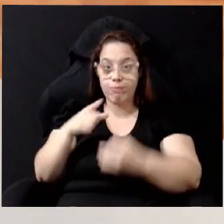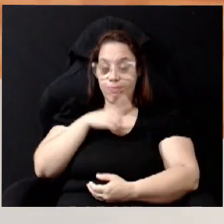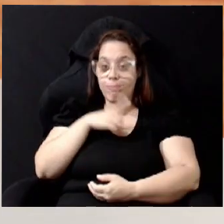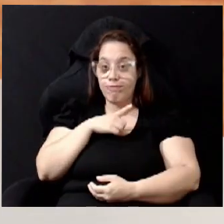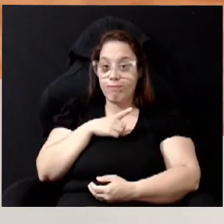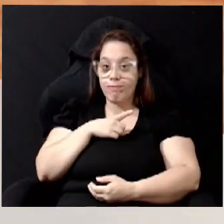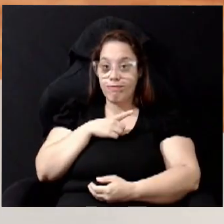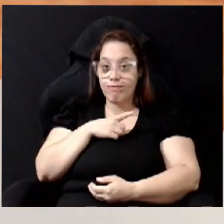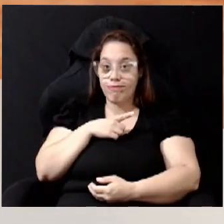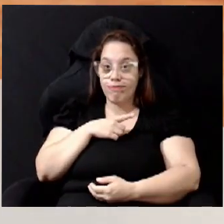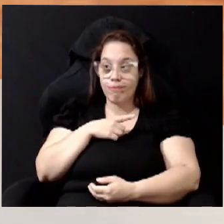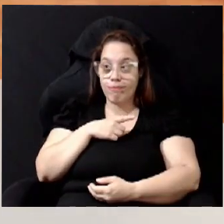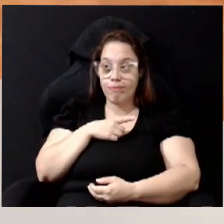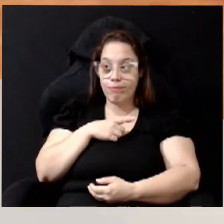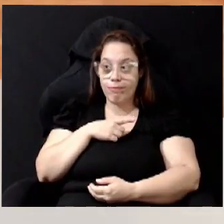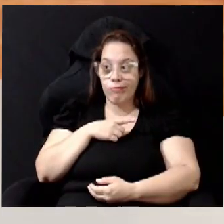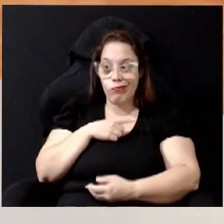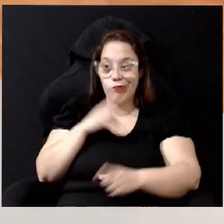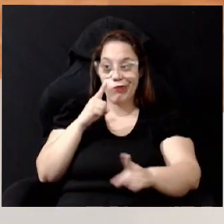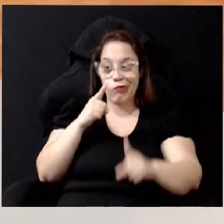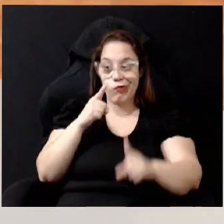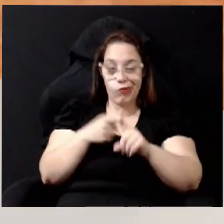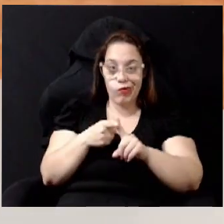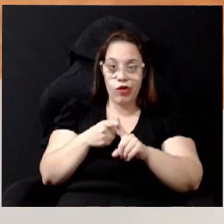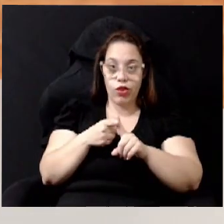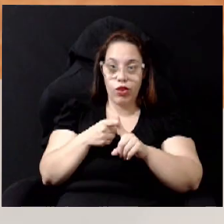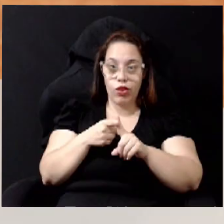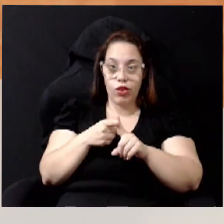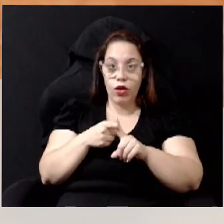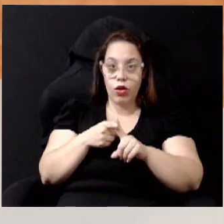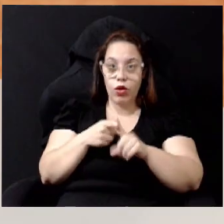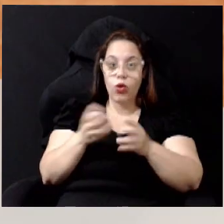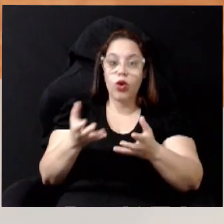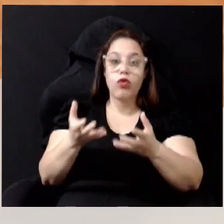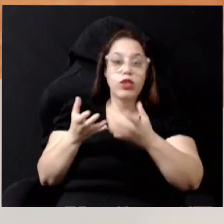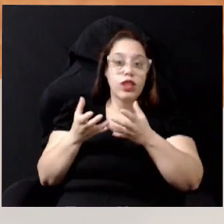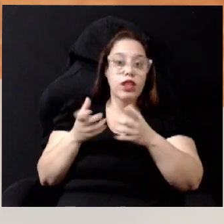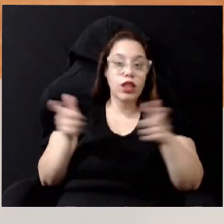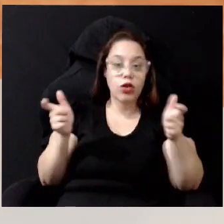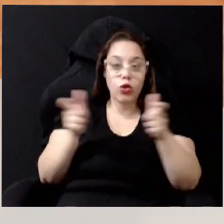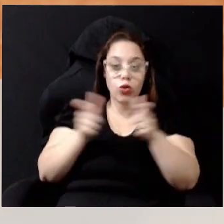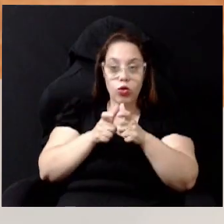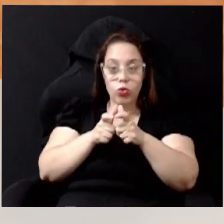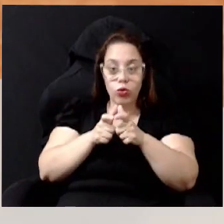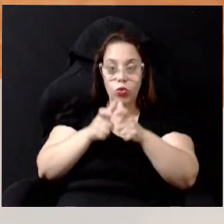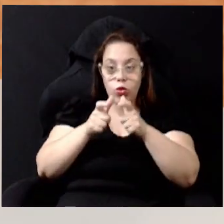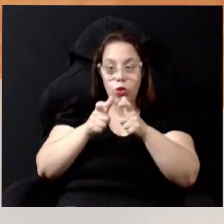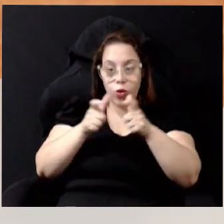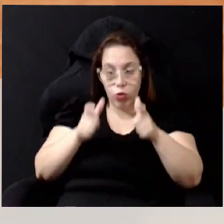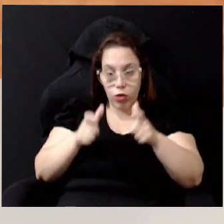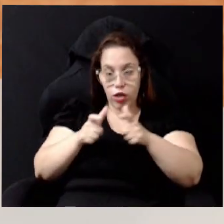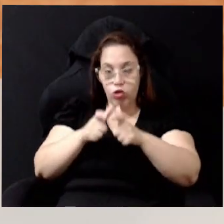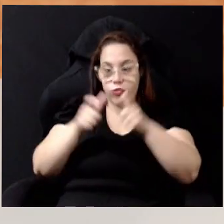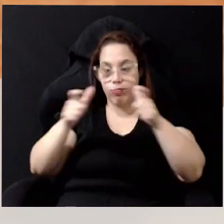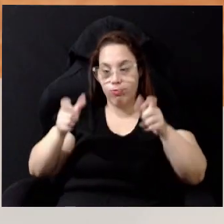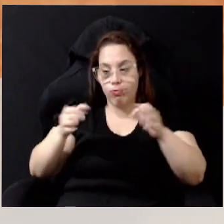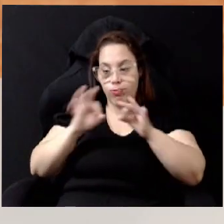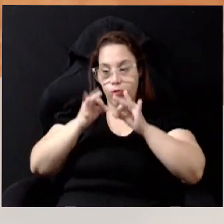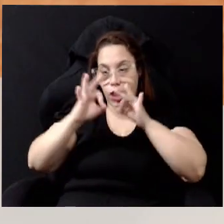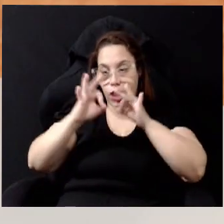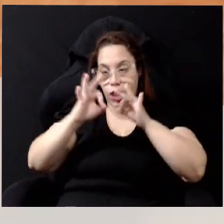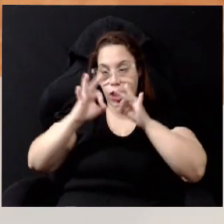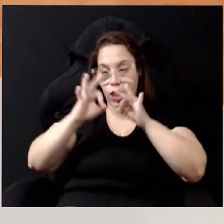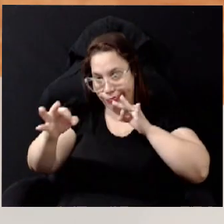colocar objetivos, né? Coloque seus objetivos. Objetivo de curto prazo, objetivo de médio prazo, objetivo de longo prazo. Estabeleça